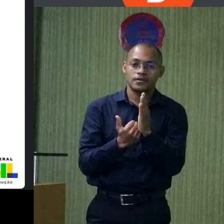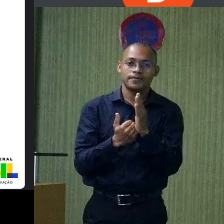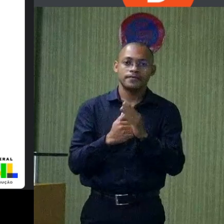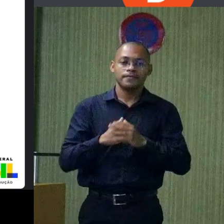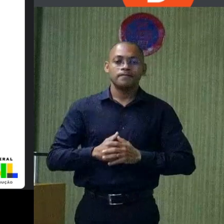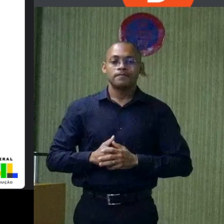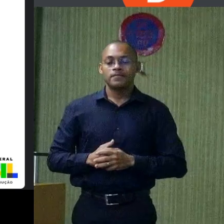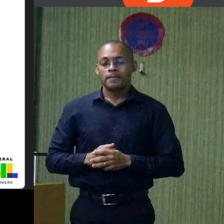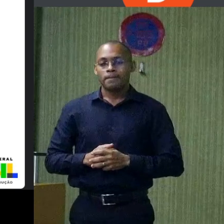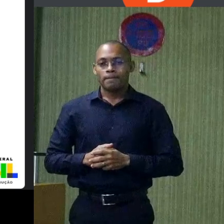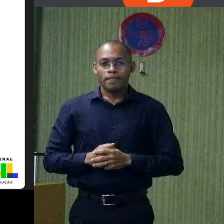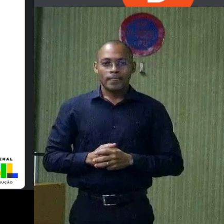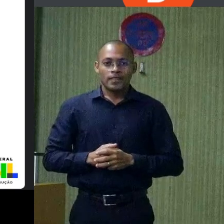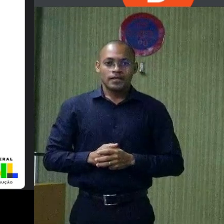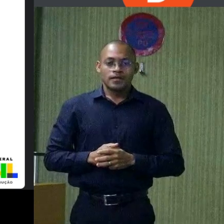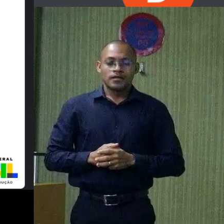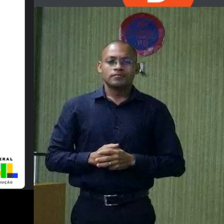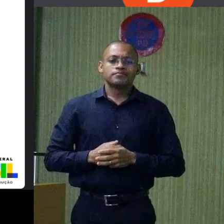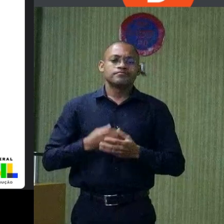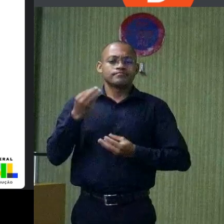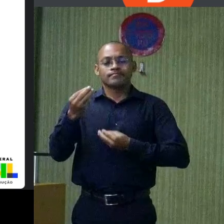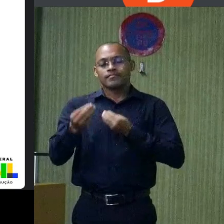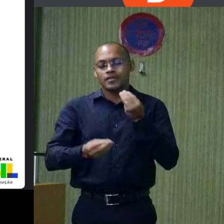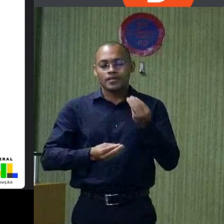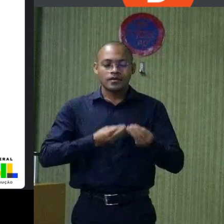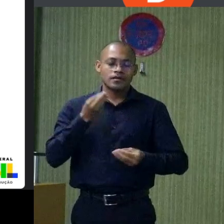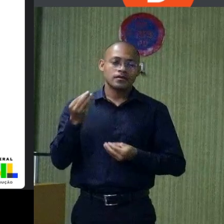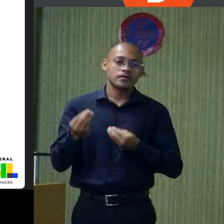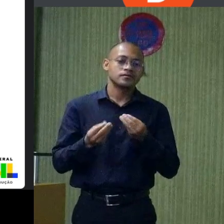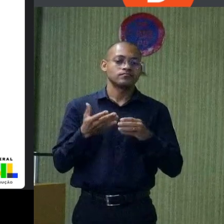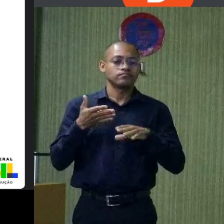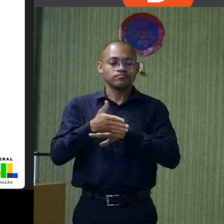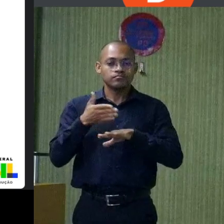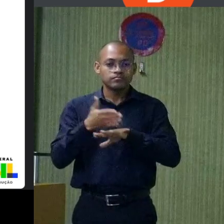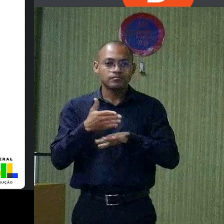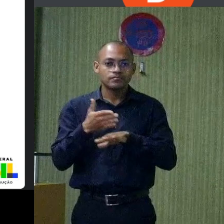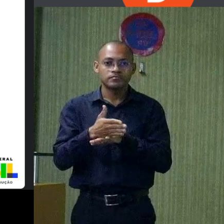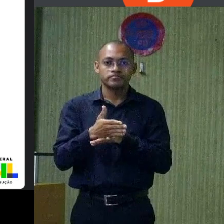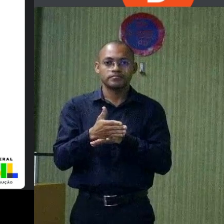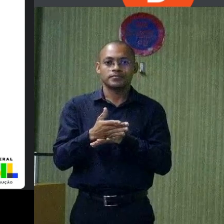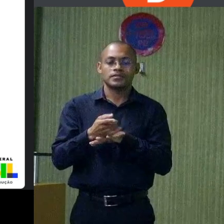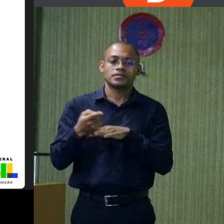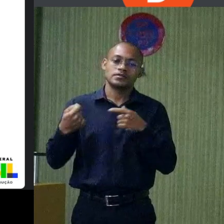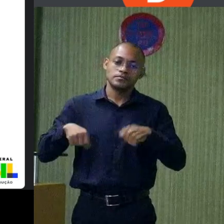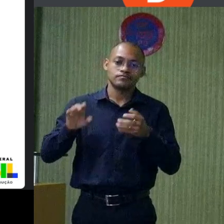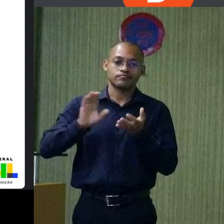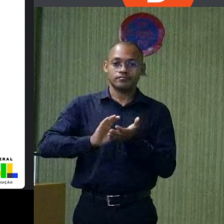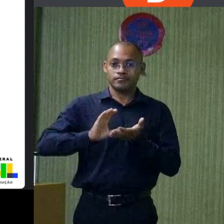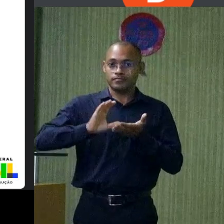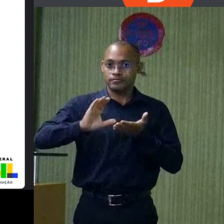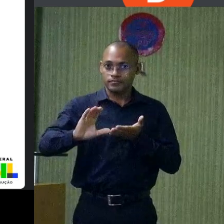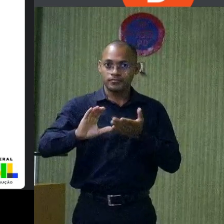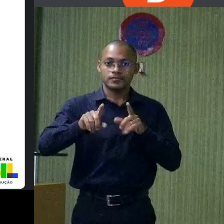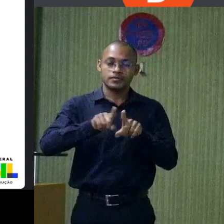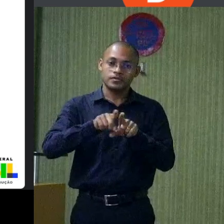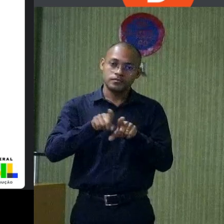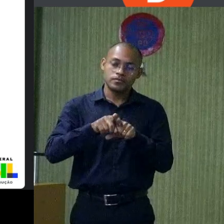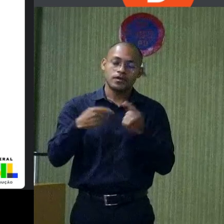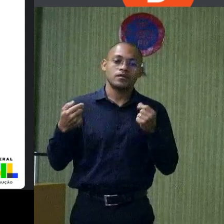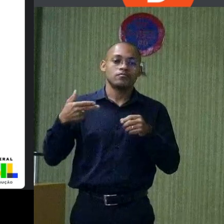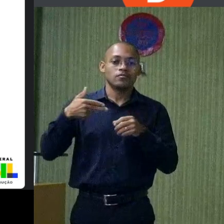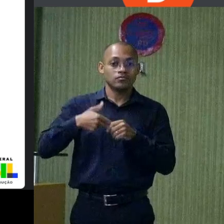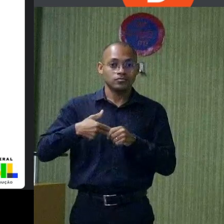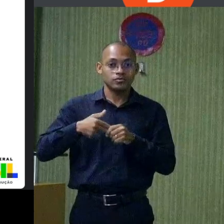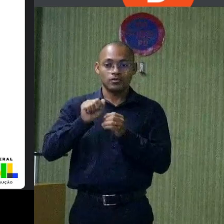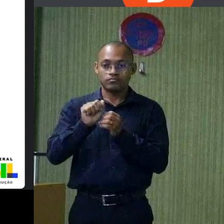participação no resultado também ou ou da compensação financeira da exploração de petróleo e gás também